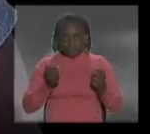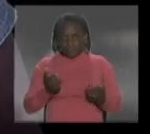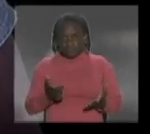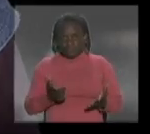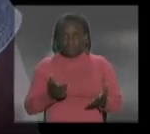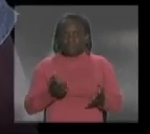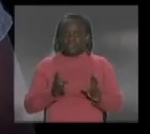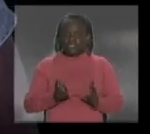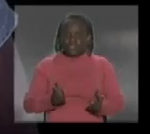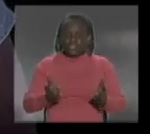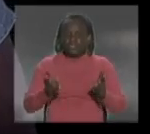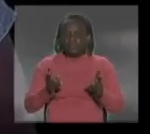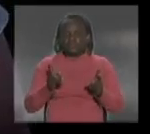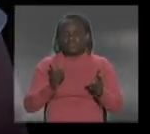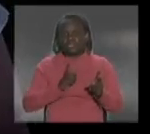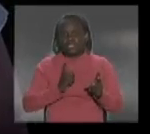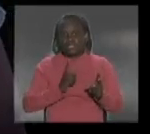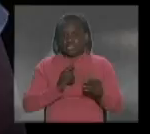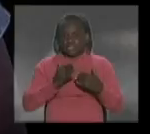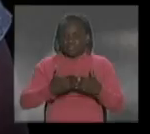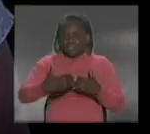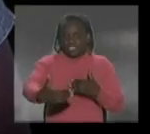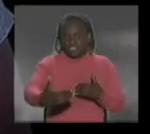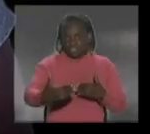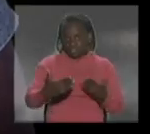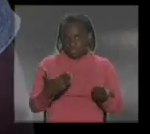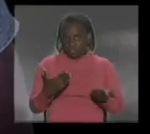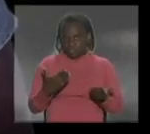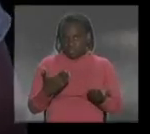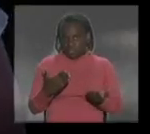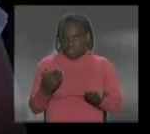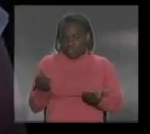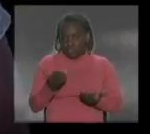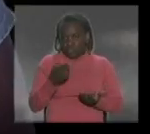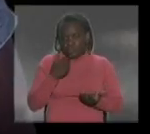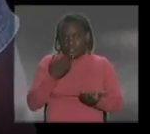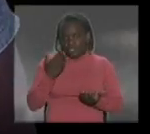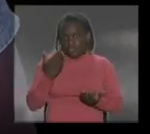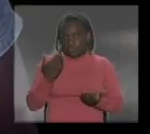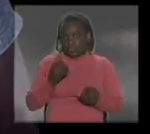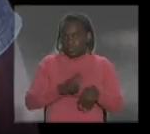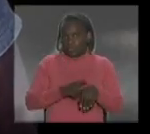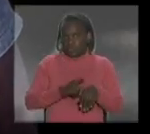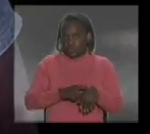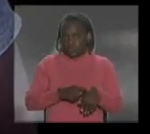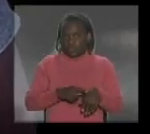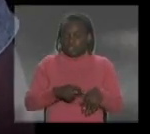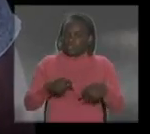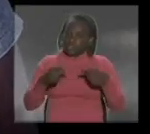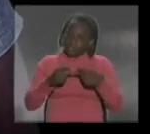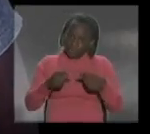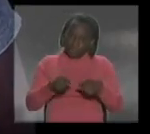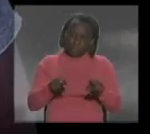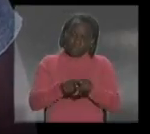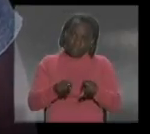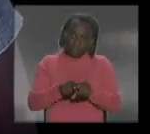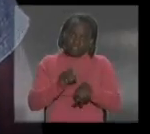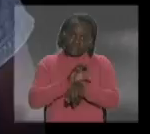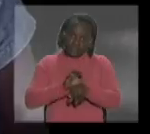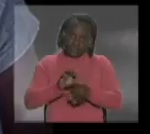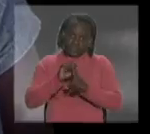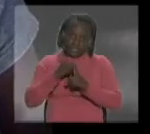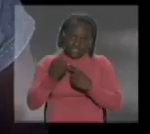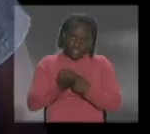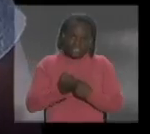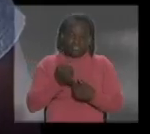tiveram sempre, digamos assim, à frente. É muito recente que aí também tem a ver com essa estrutura da sociedade,